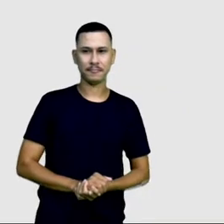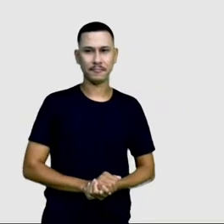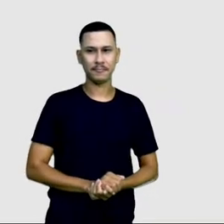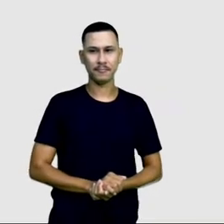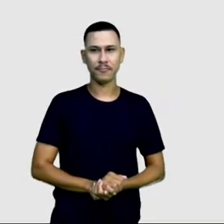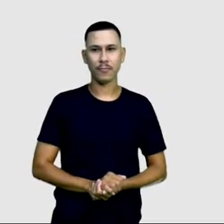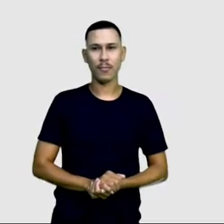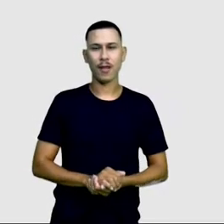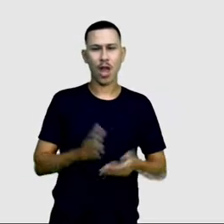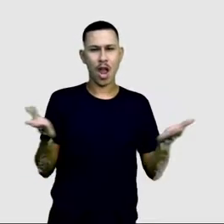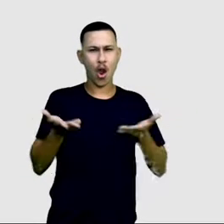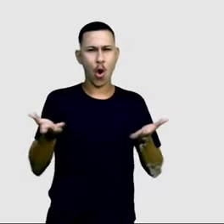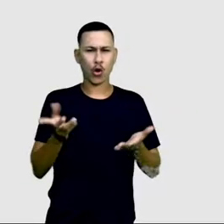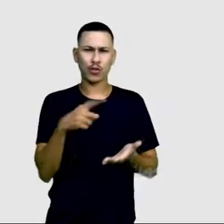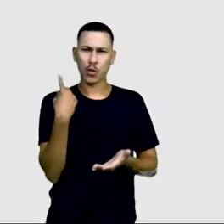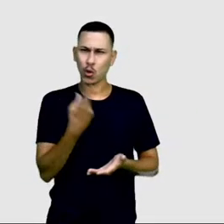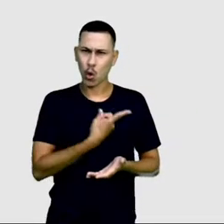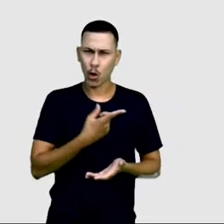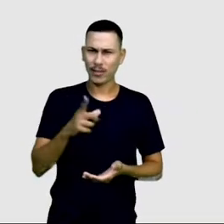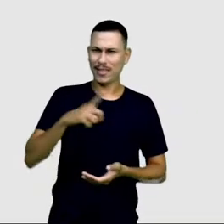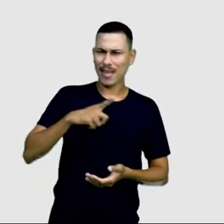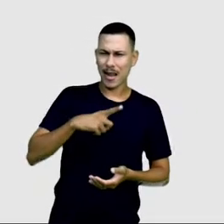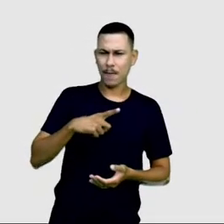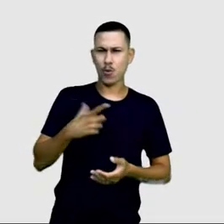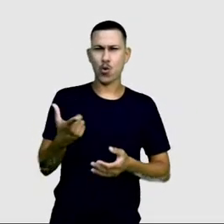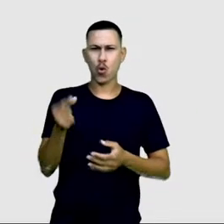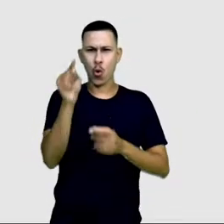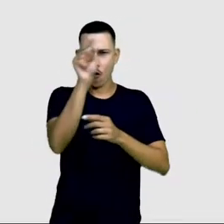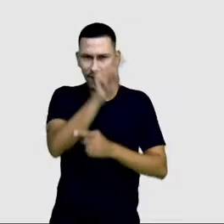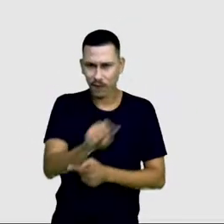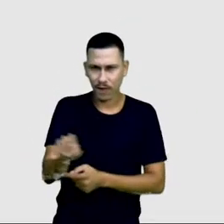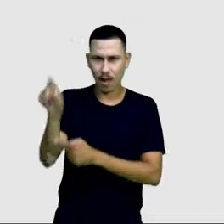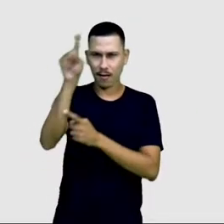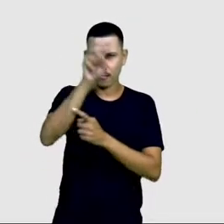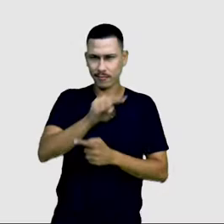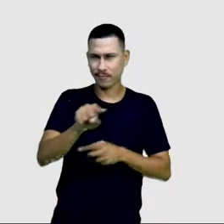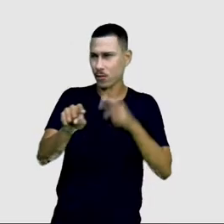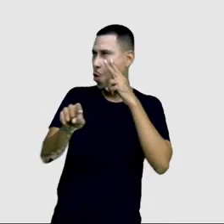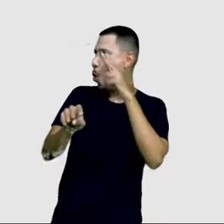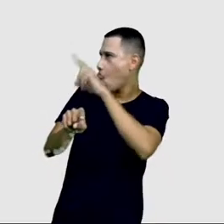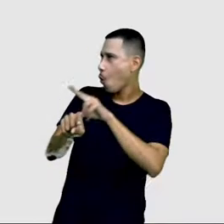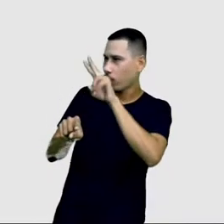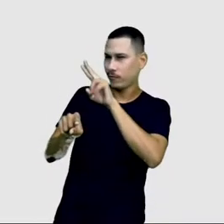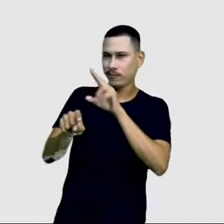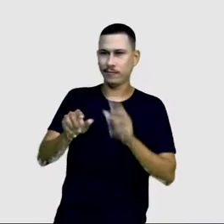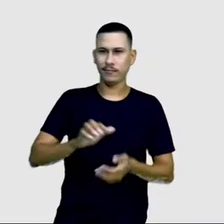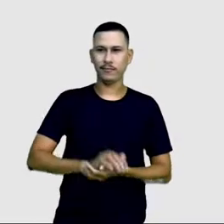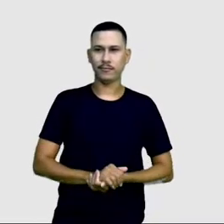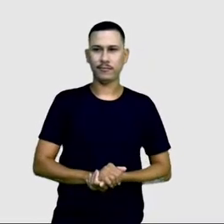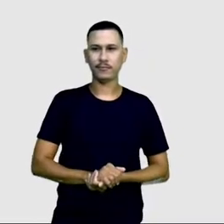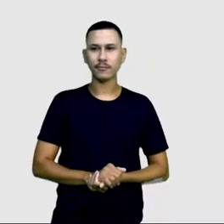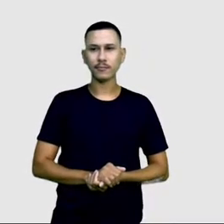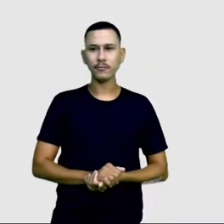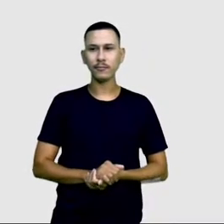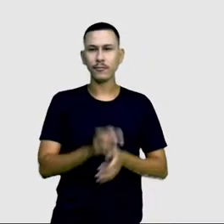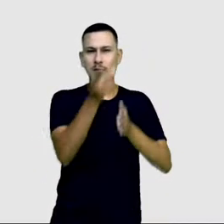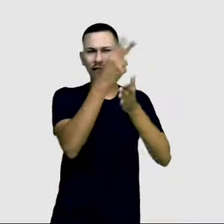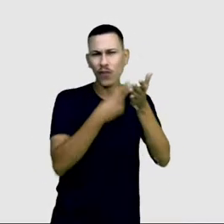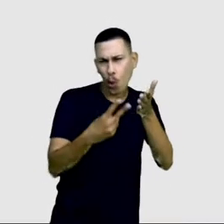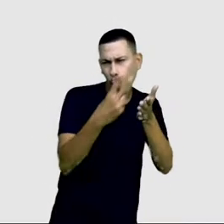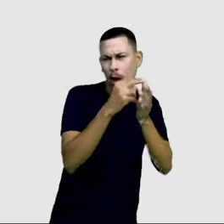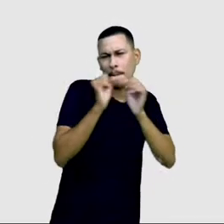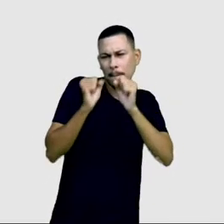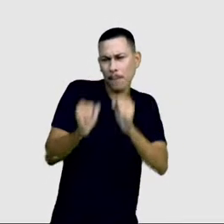daqui a gente tem o formato circular. Percebam que, independente da figura ser